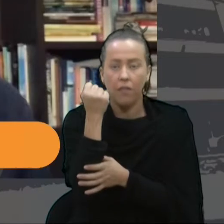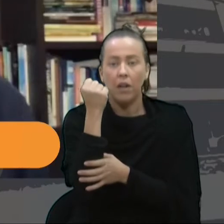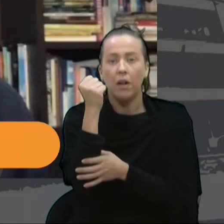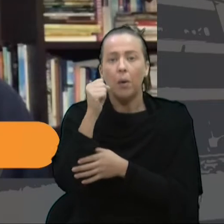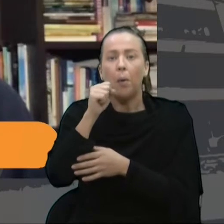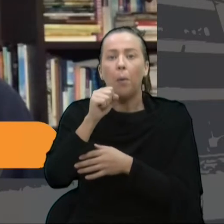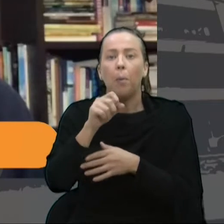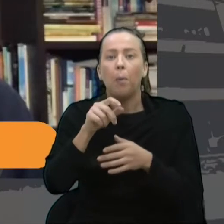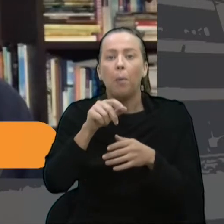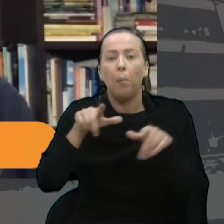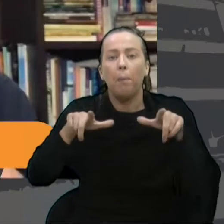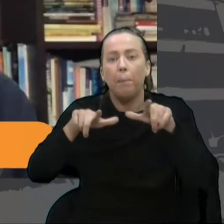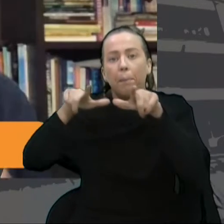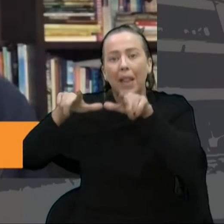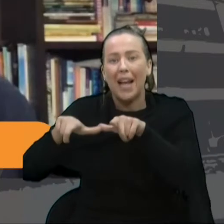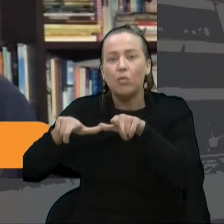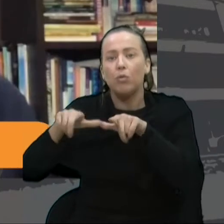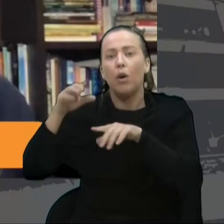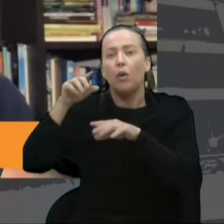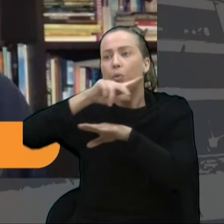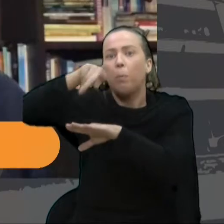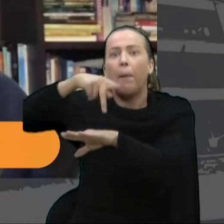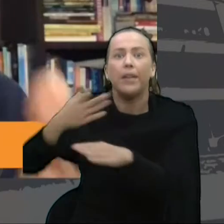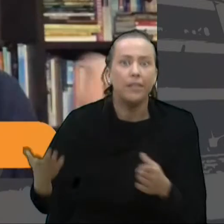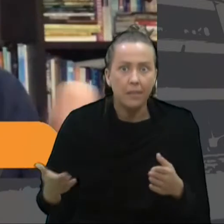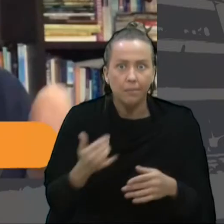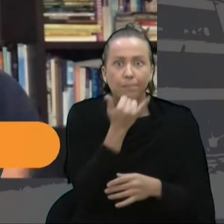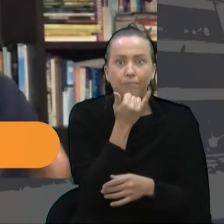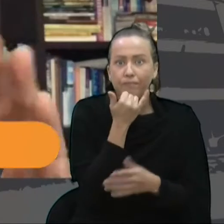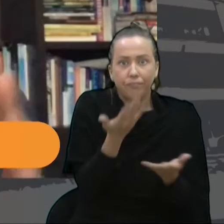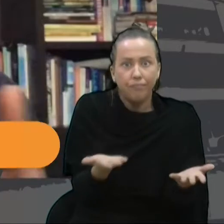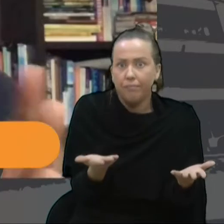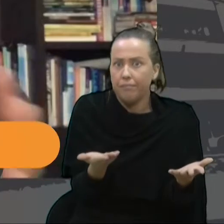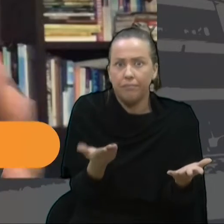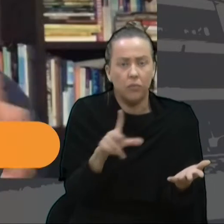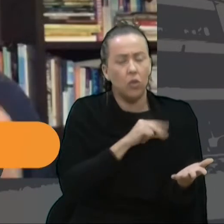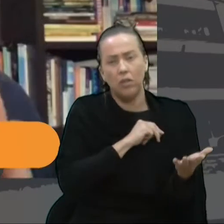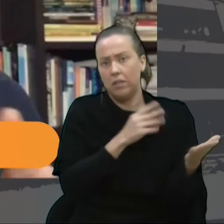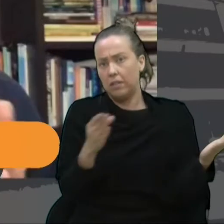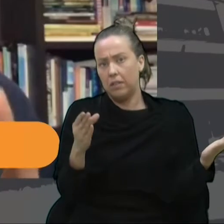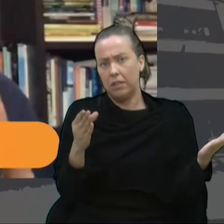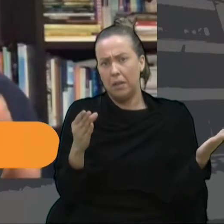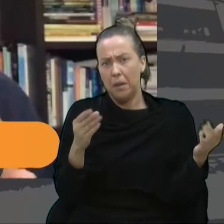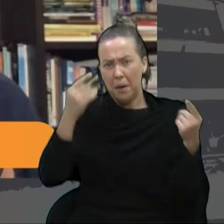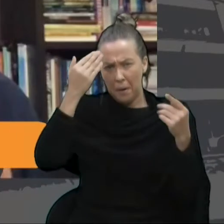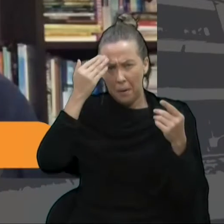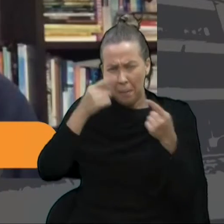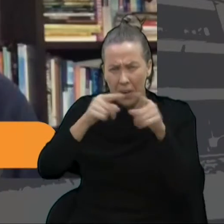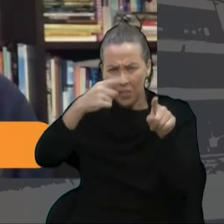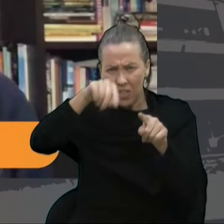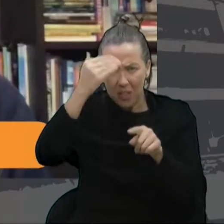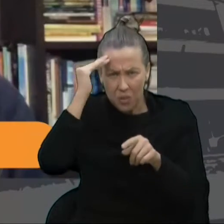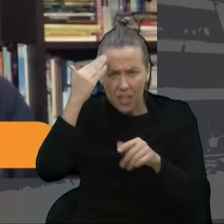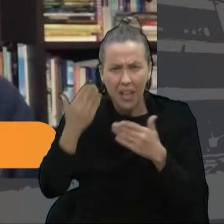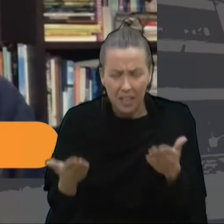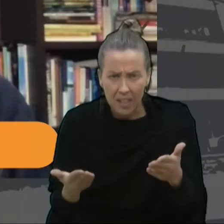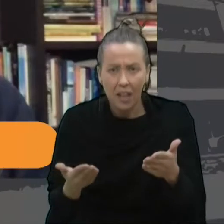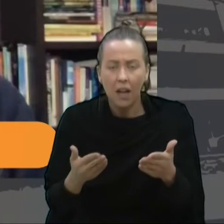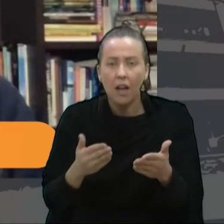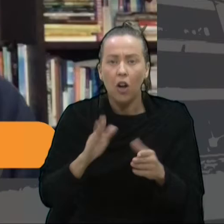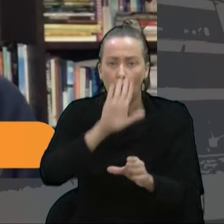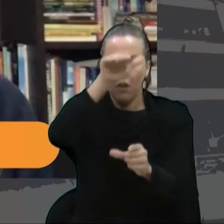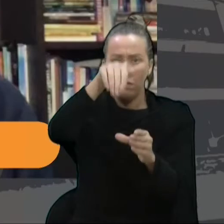uma campanha. Eu não sei porquê, vejam só, mas Sim. Dá para entender, né, porque o voto